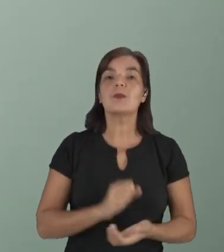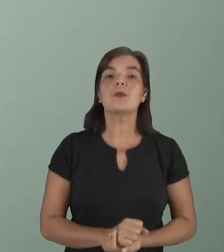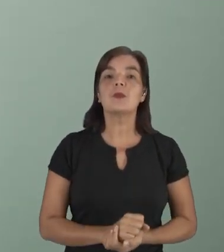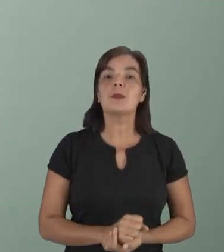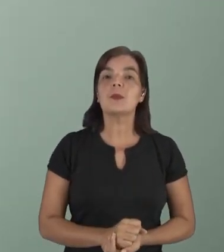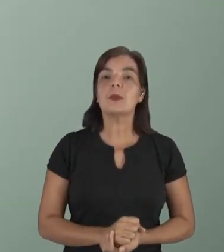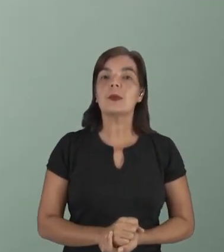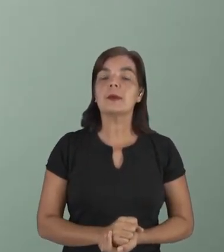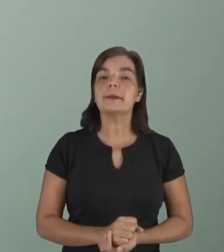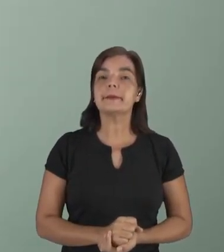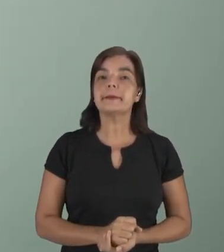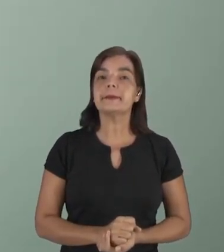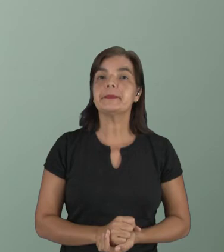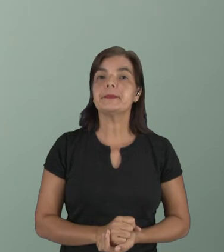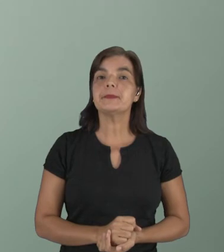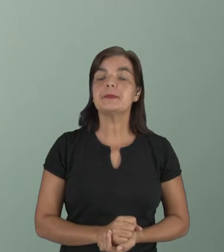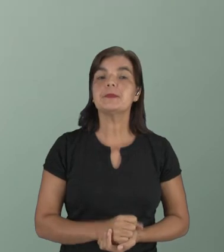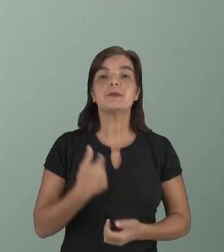heliocêntrico,